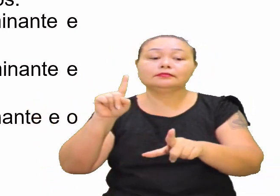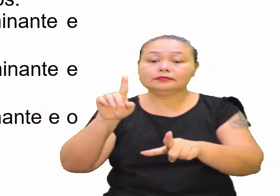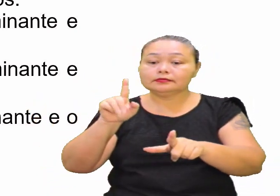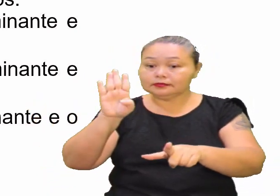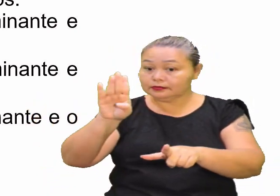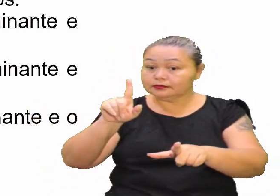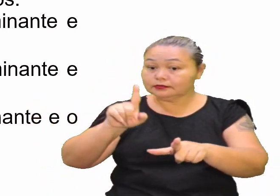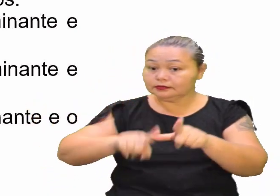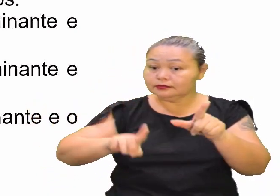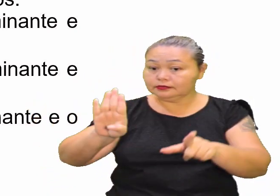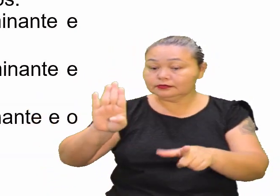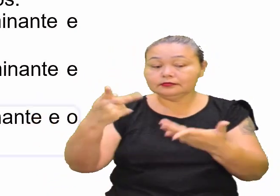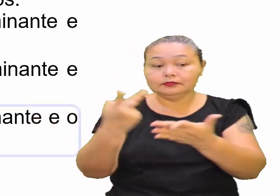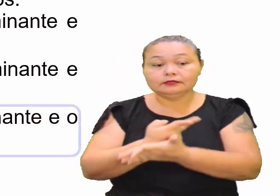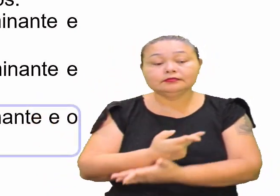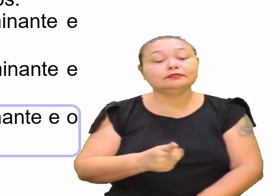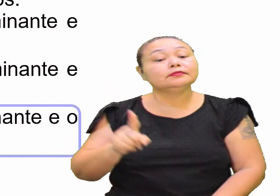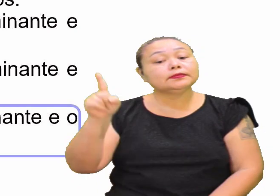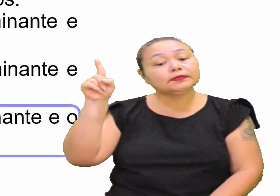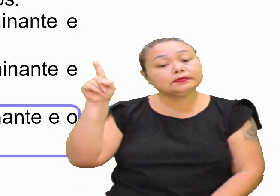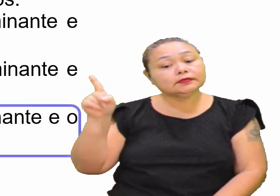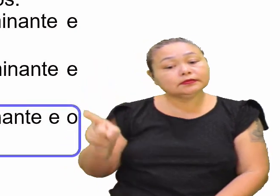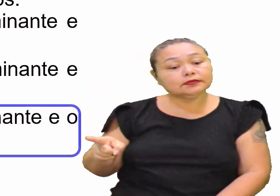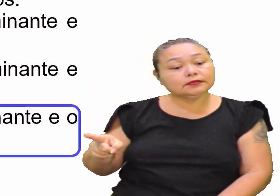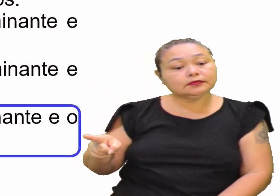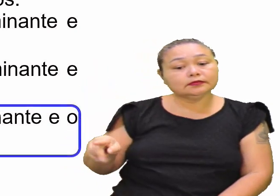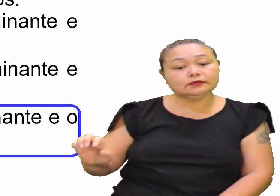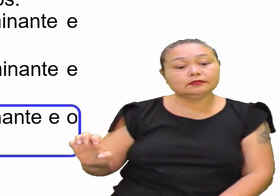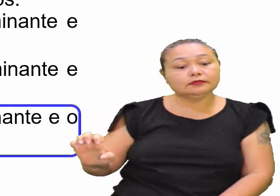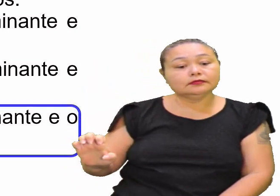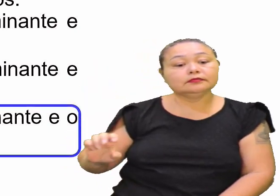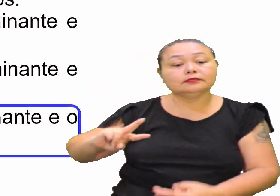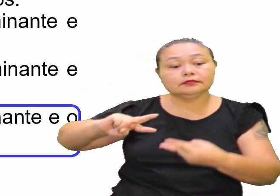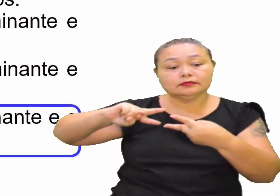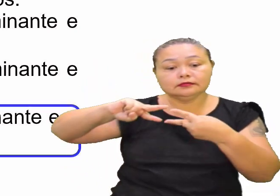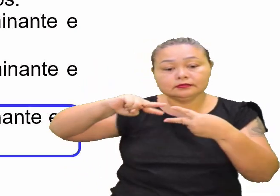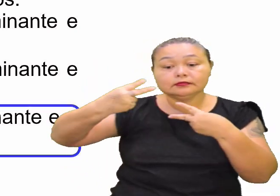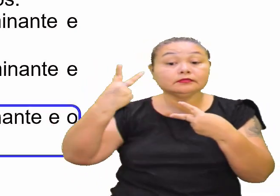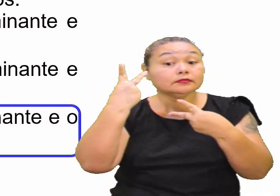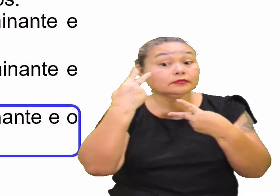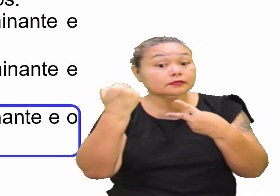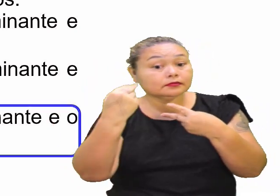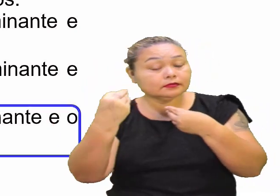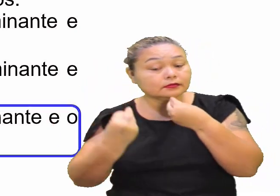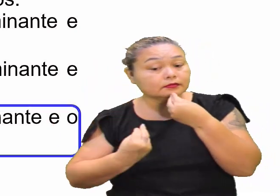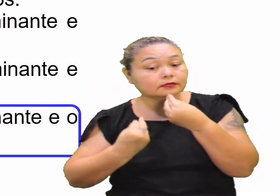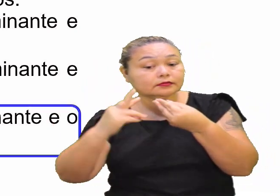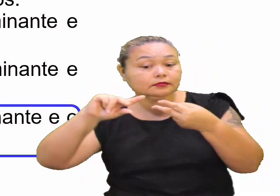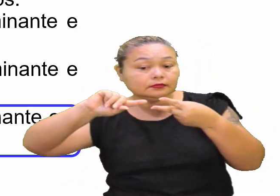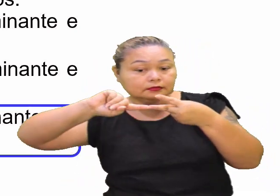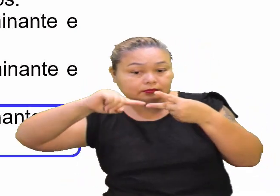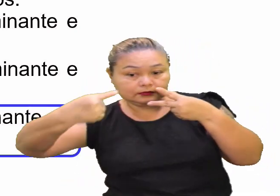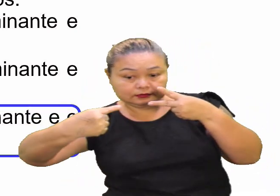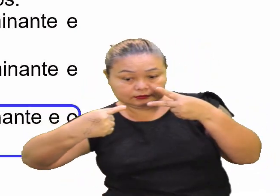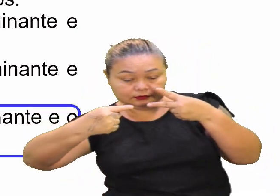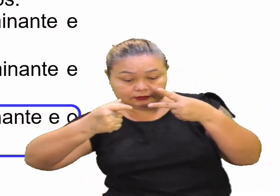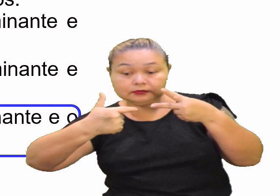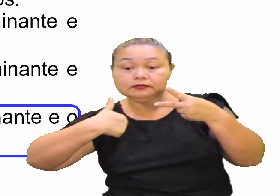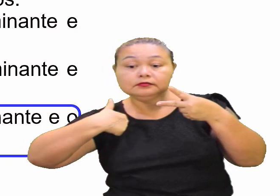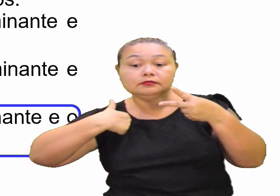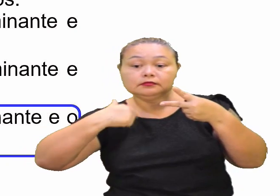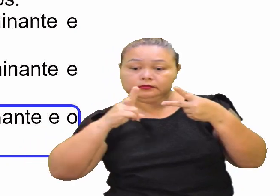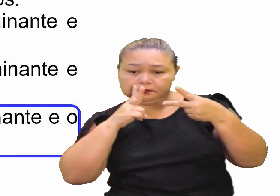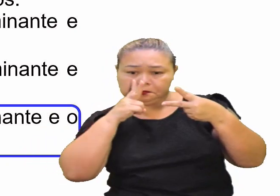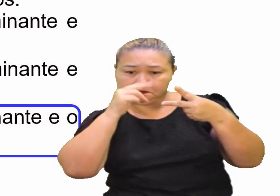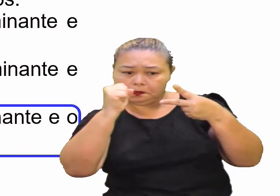Todos são recessivos. Então é verdade, até aí é verdade.